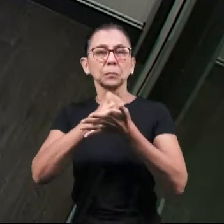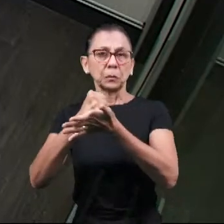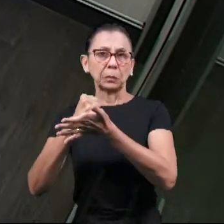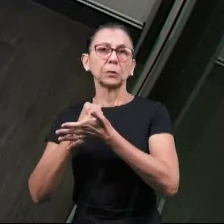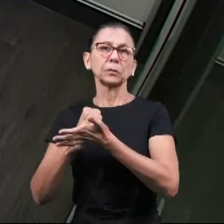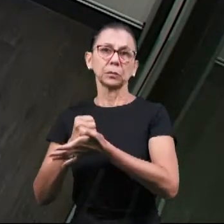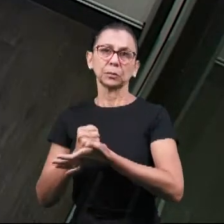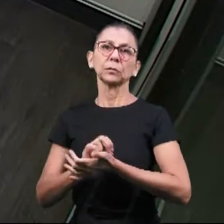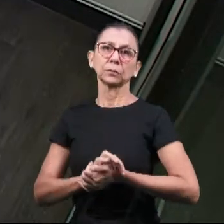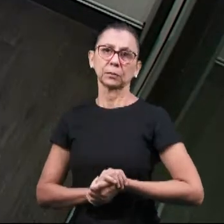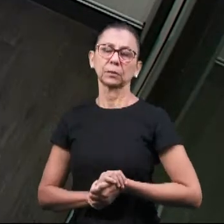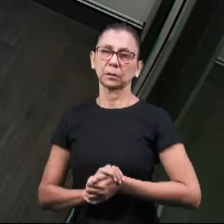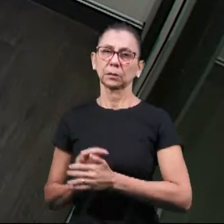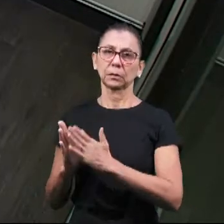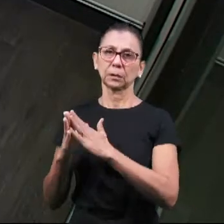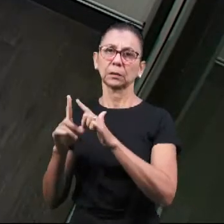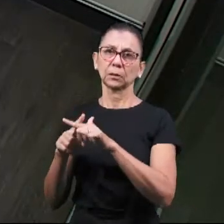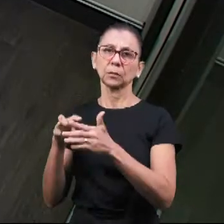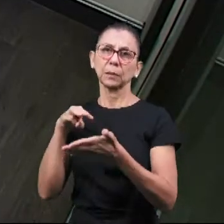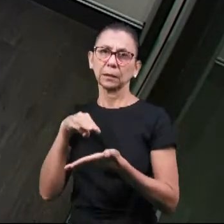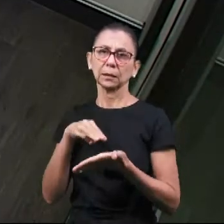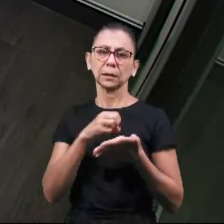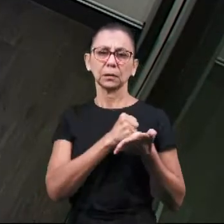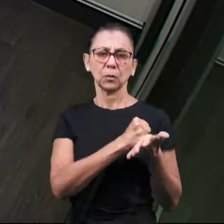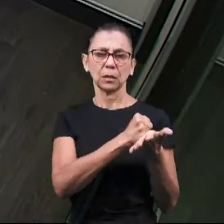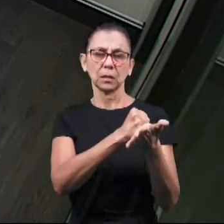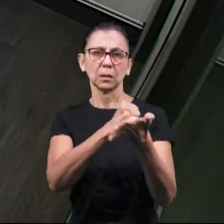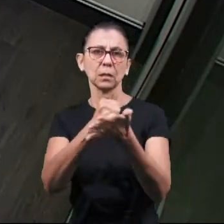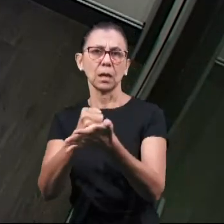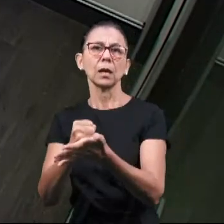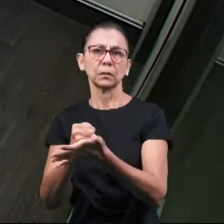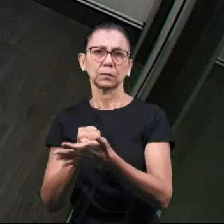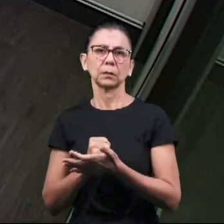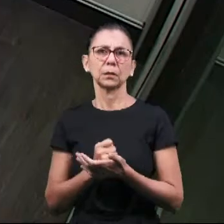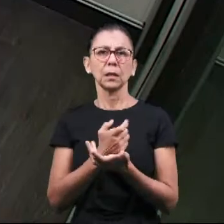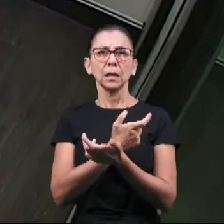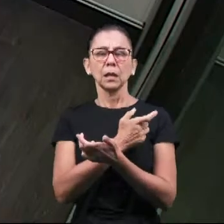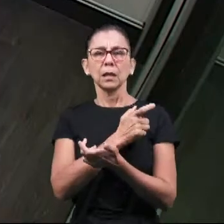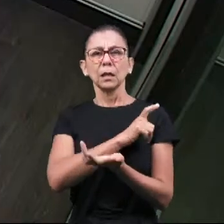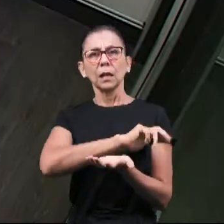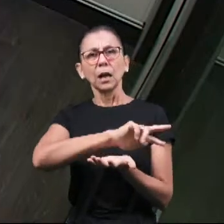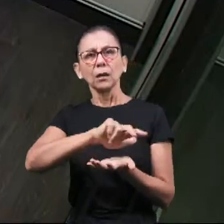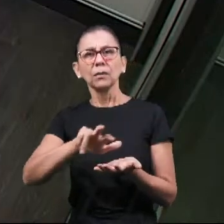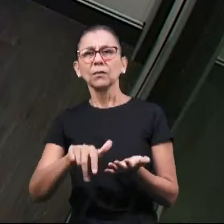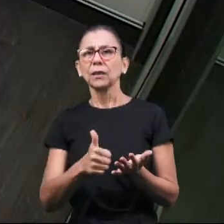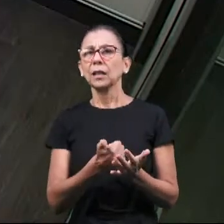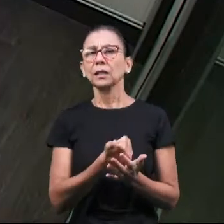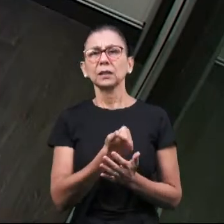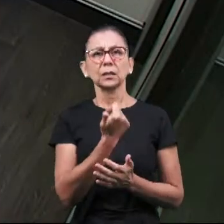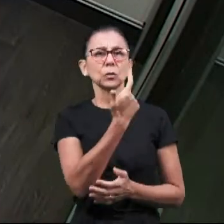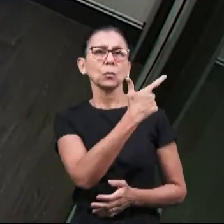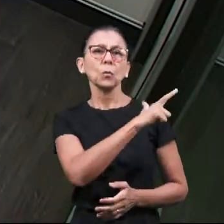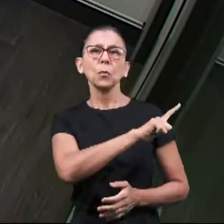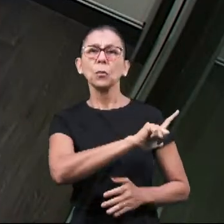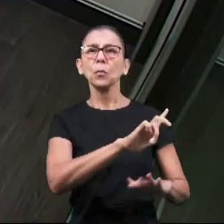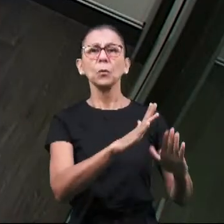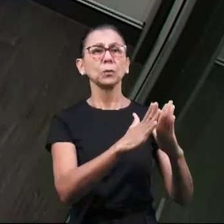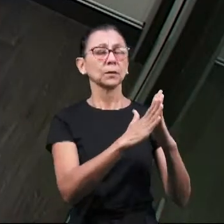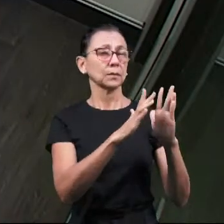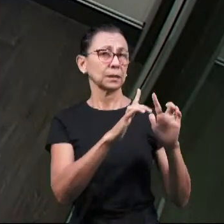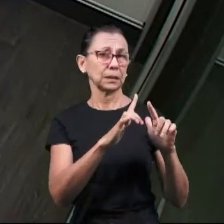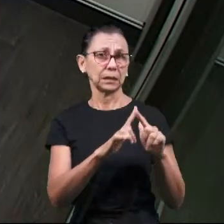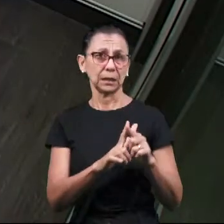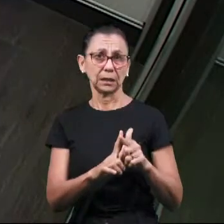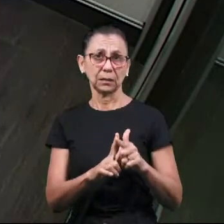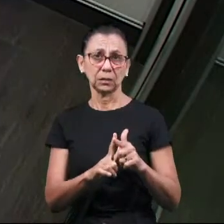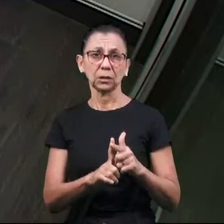toda a assistência. Nós assistimos várias igrejas, várias denominações, né? Teve pastores que ligaram, eu mesmo atendi